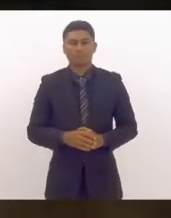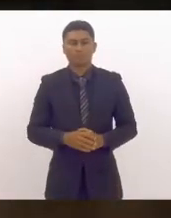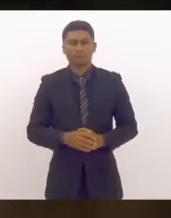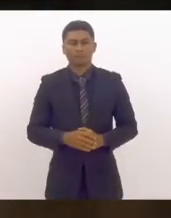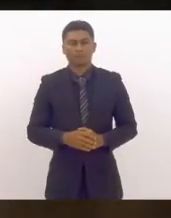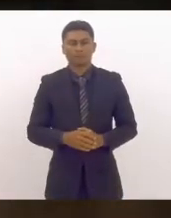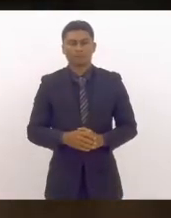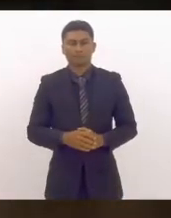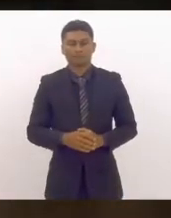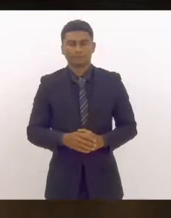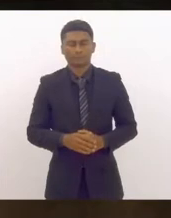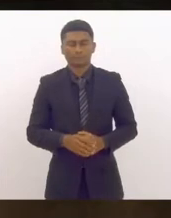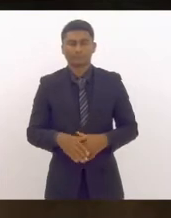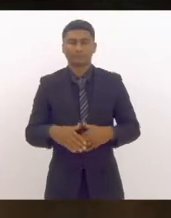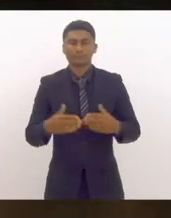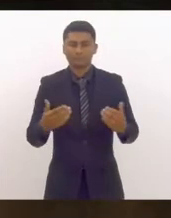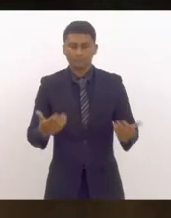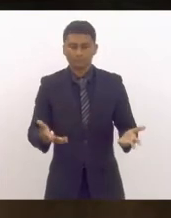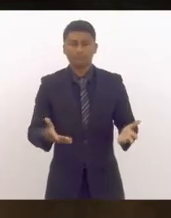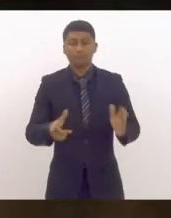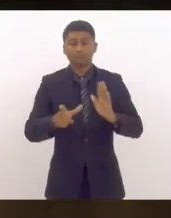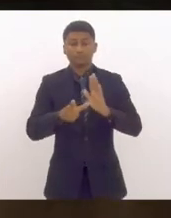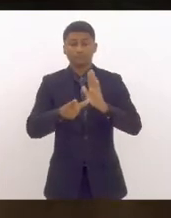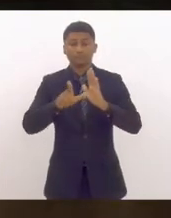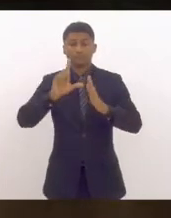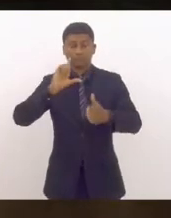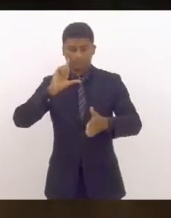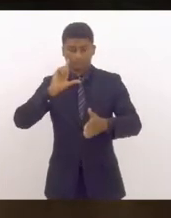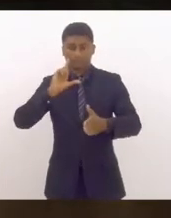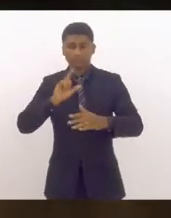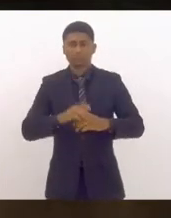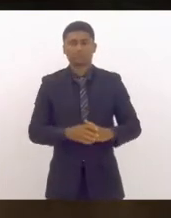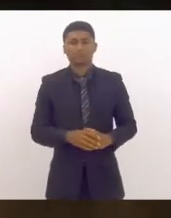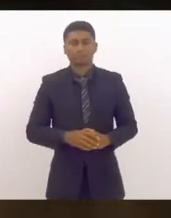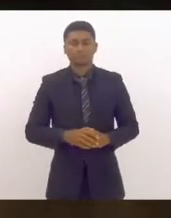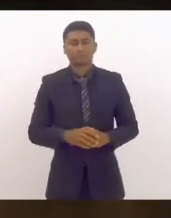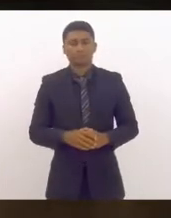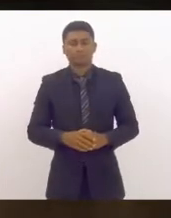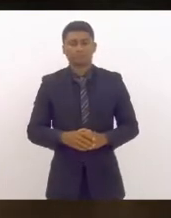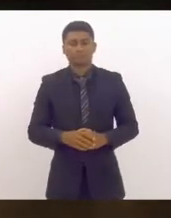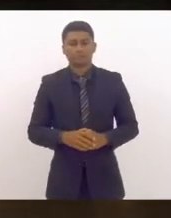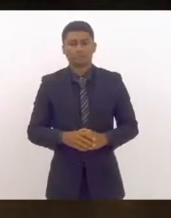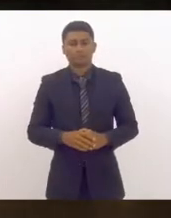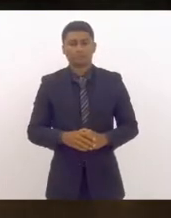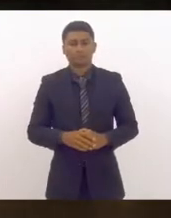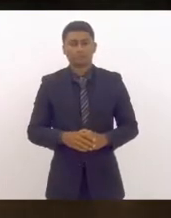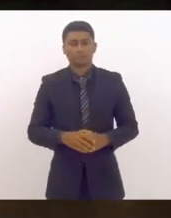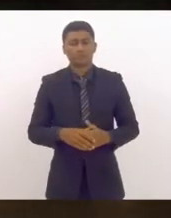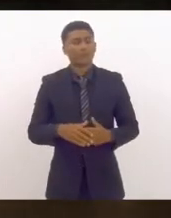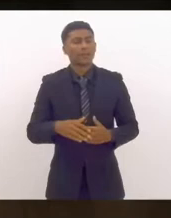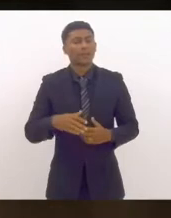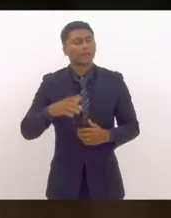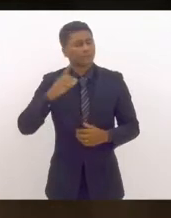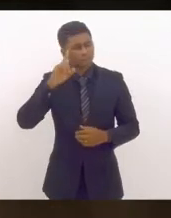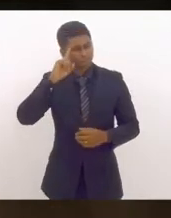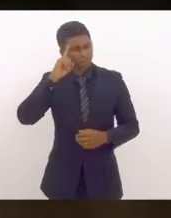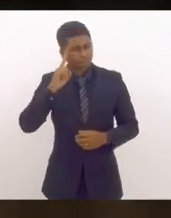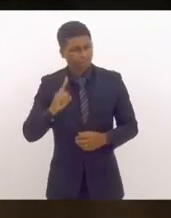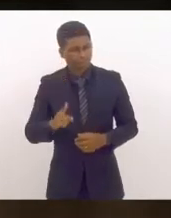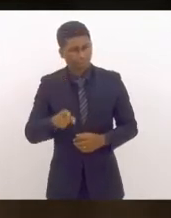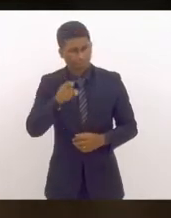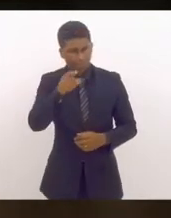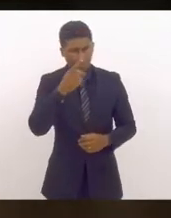de maneira preliminar, eu não sei se o senhor conseguiu falar, mas